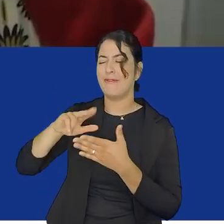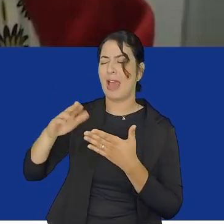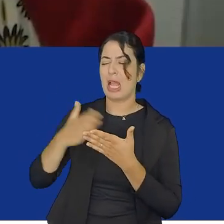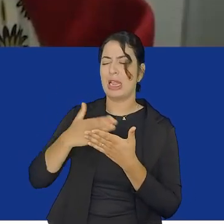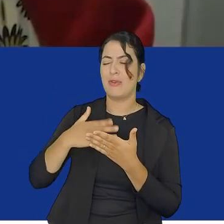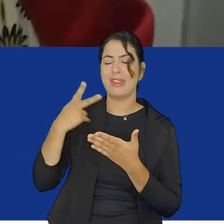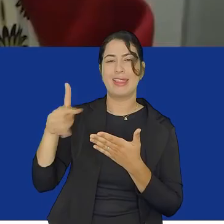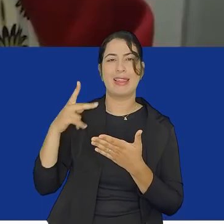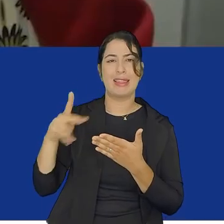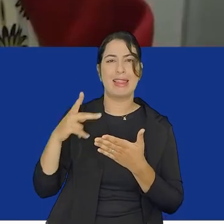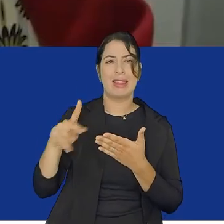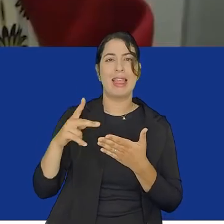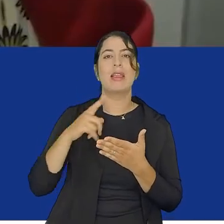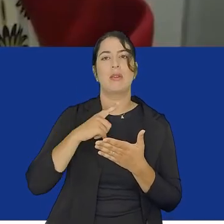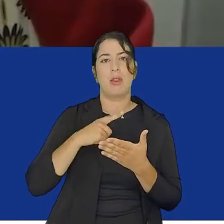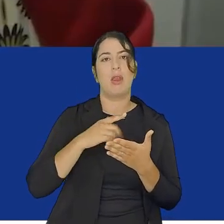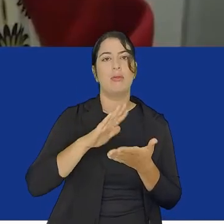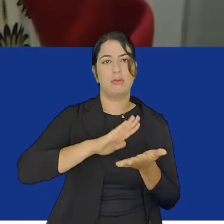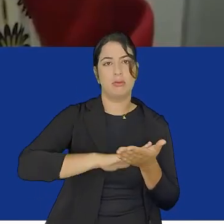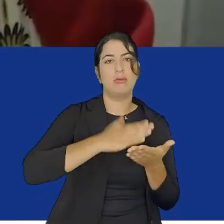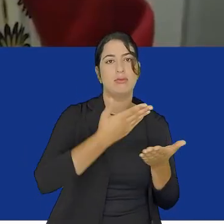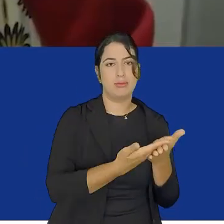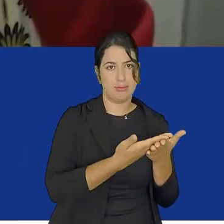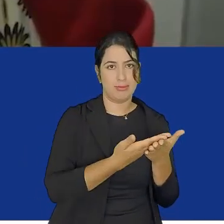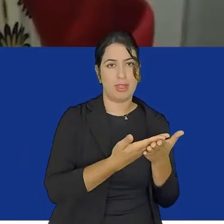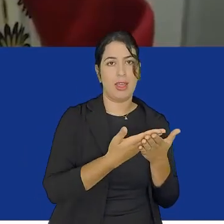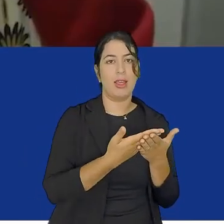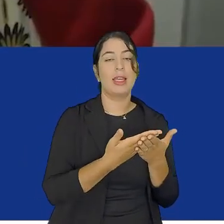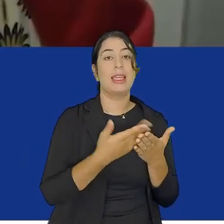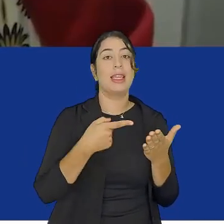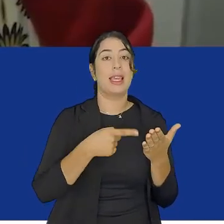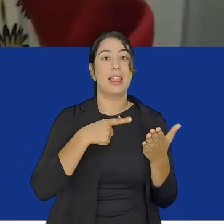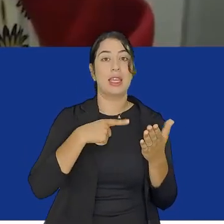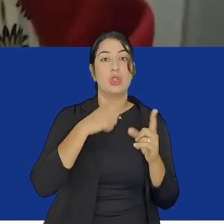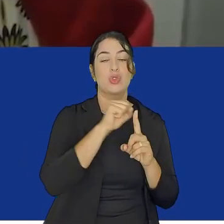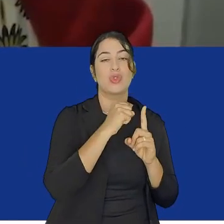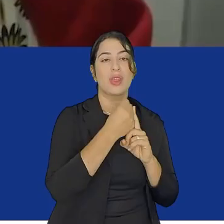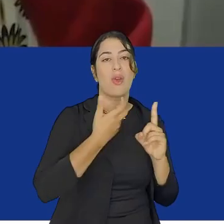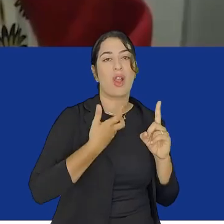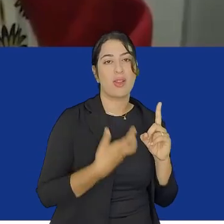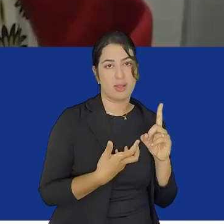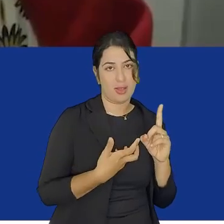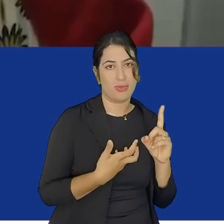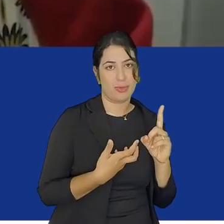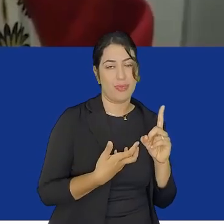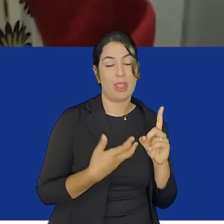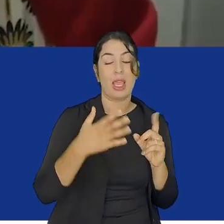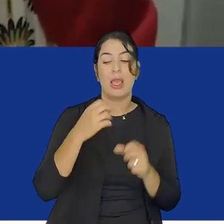Ele tem um para o português, ele tem um que se chama Sociedade do Cansaço, muito conhecido, mas o ano